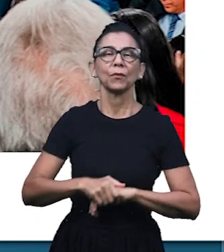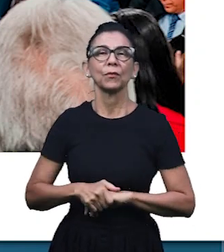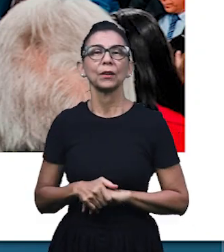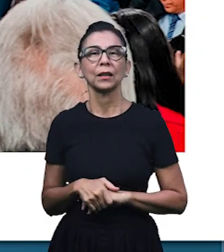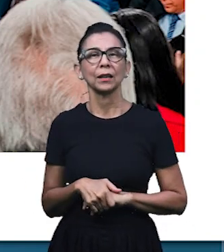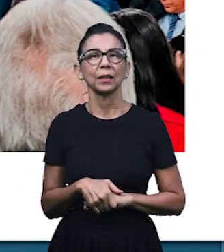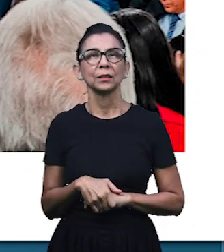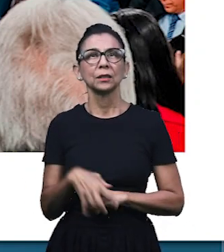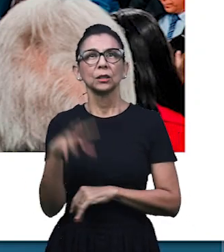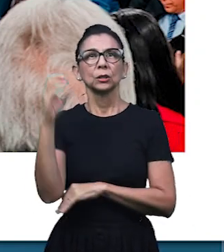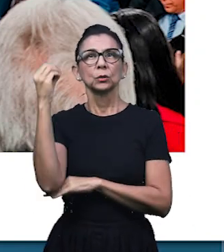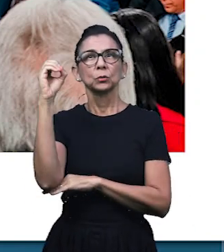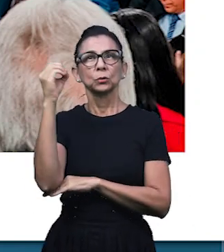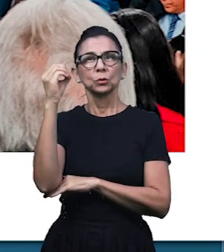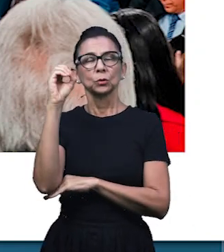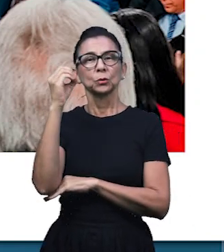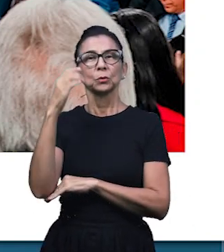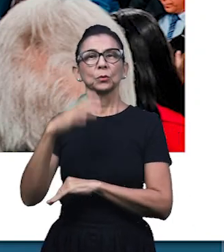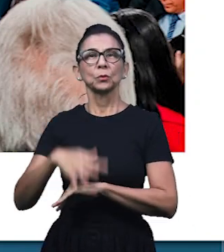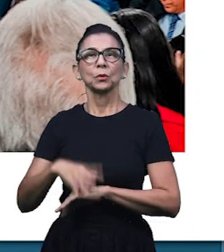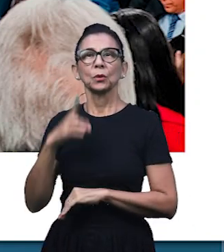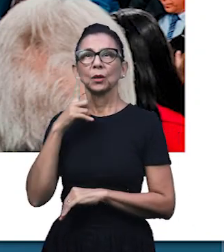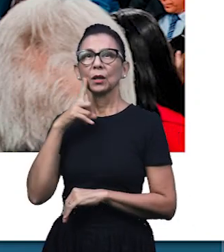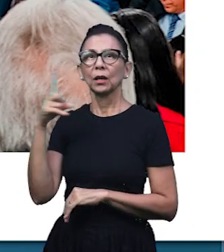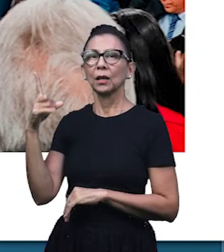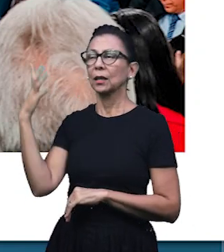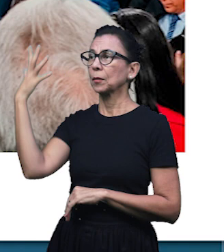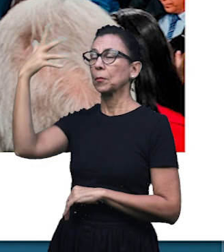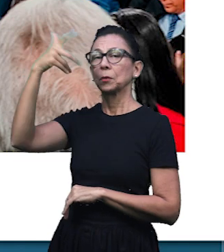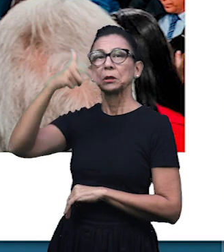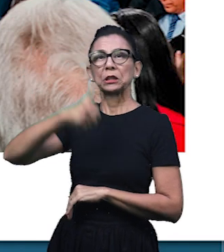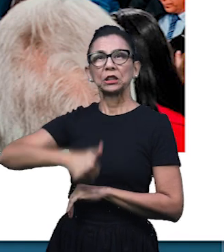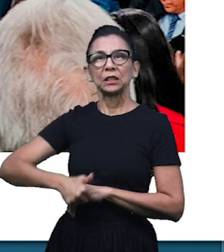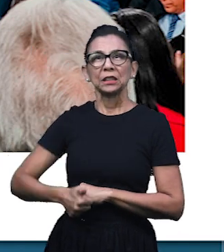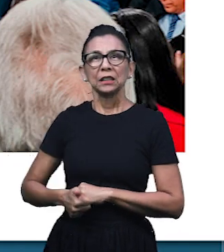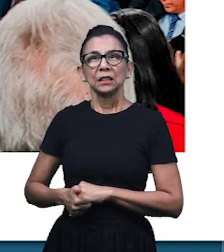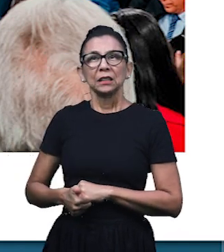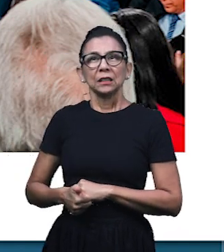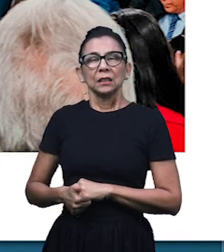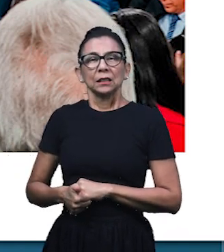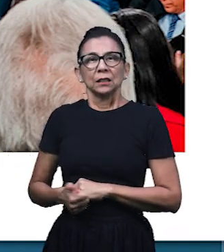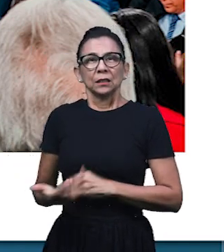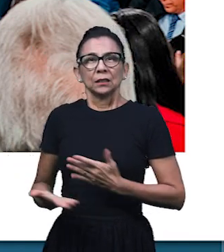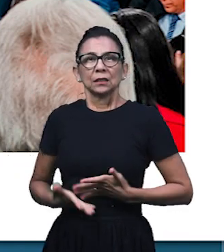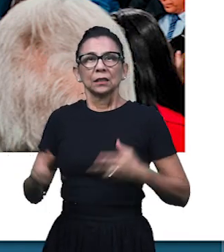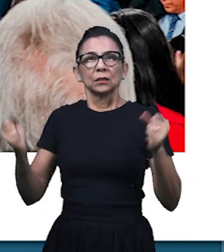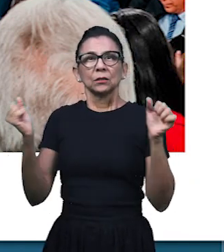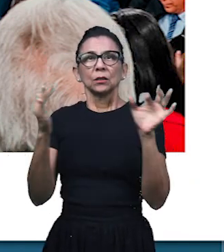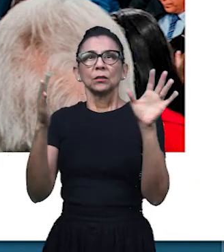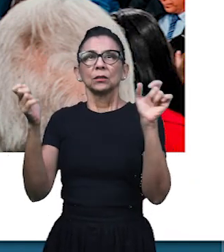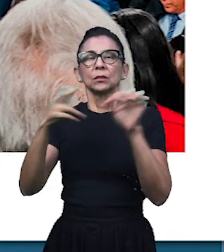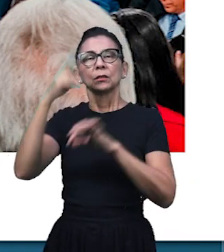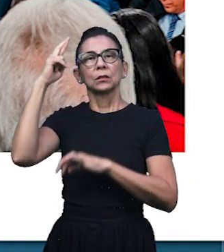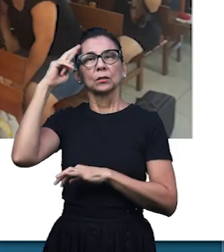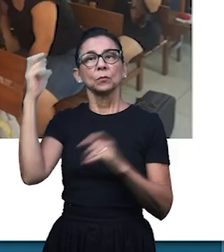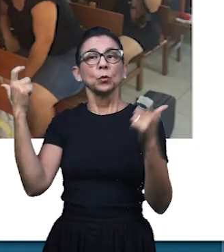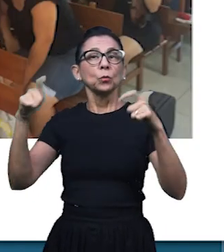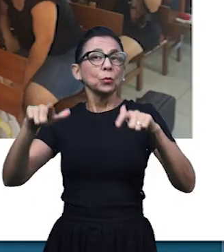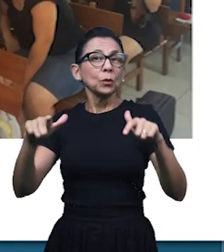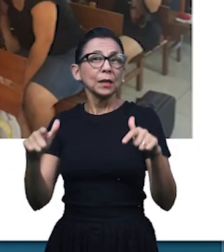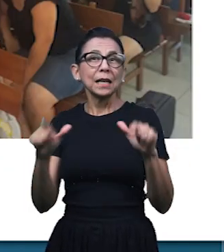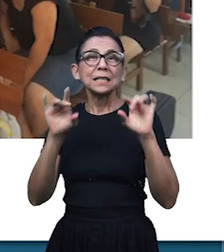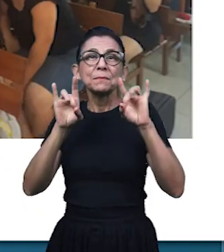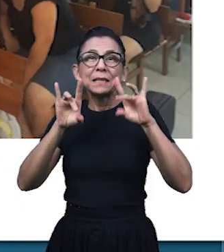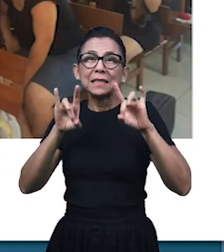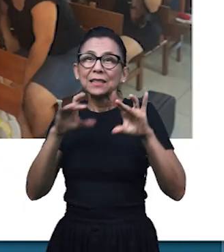do Sul, e nós temos aí o templo, a beleza do templo da obra e os irmãos ali glorificando ao Senhor por mais um local de culto.